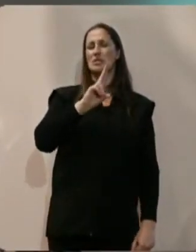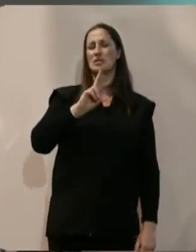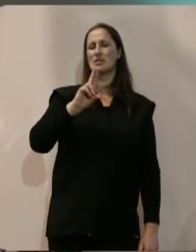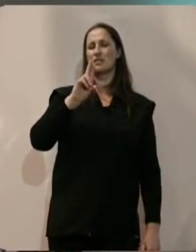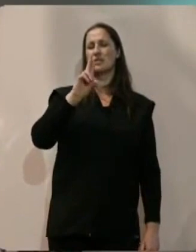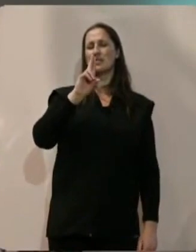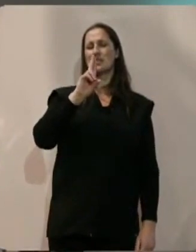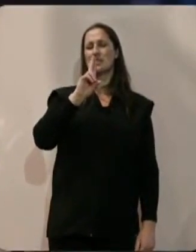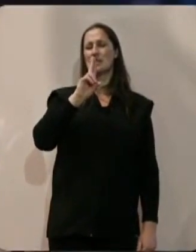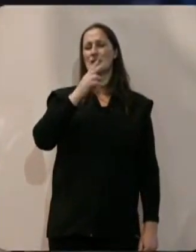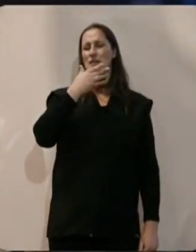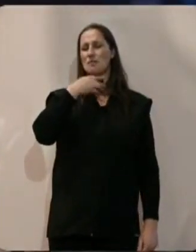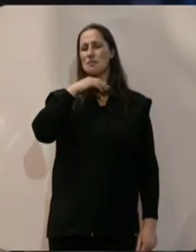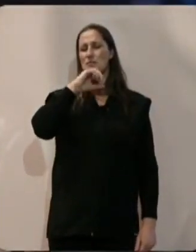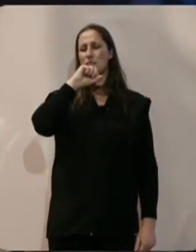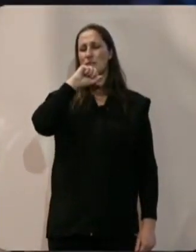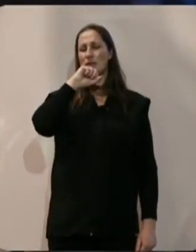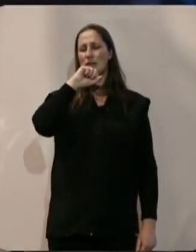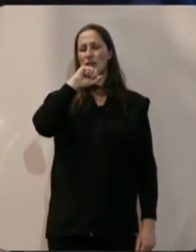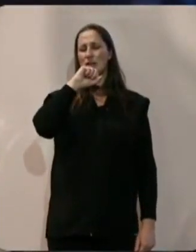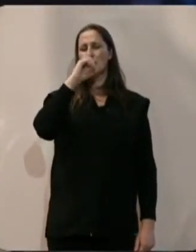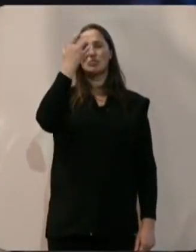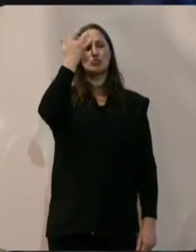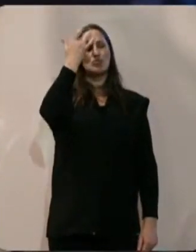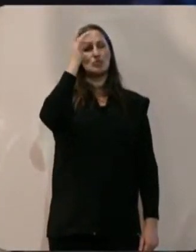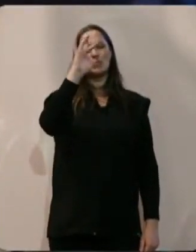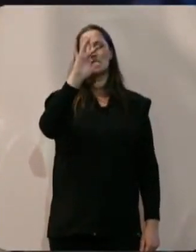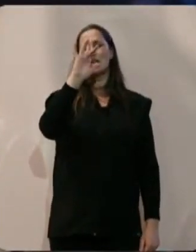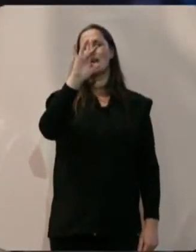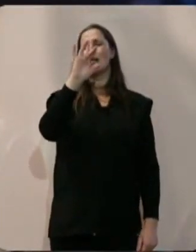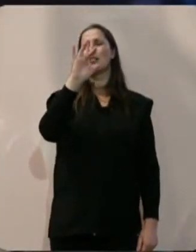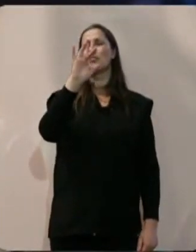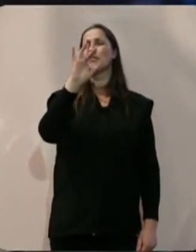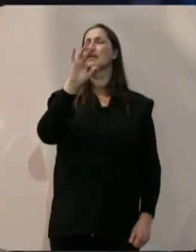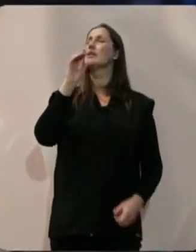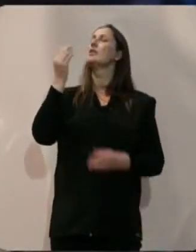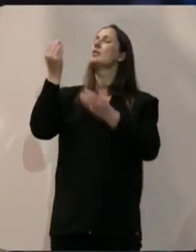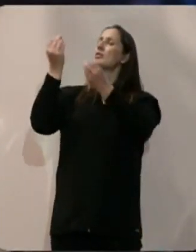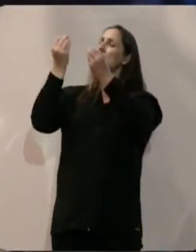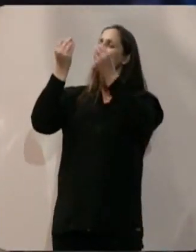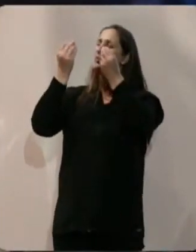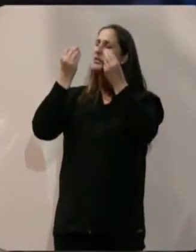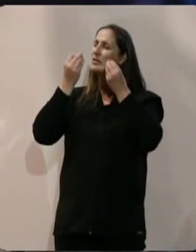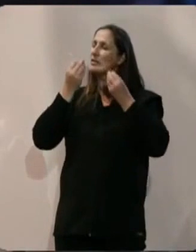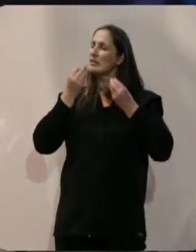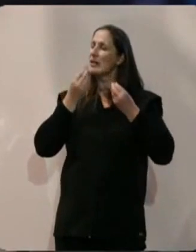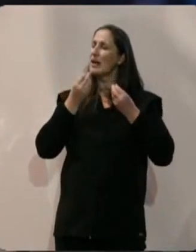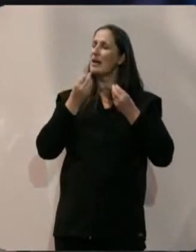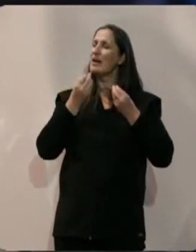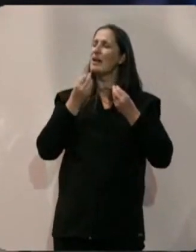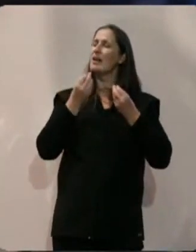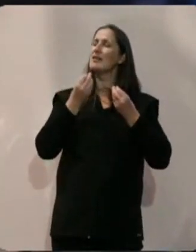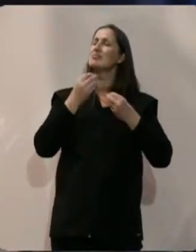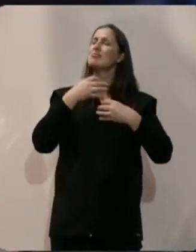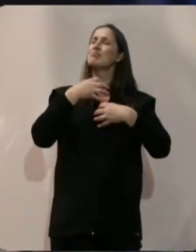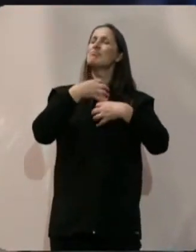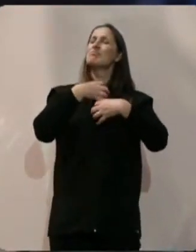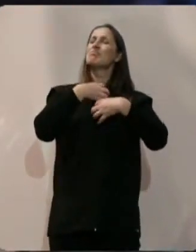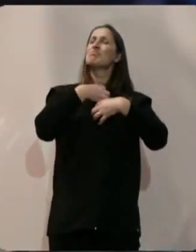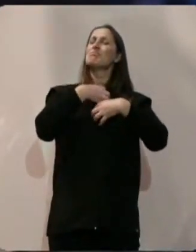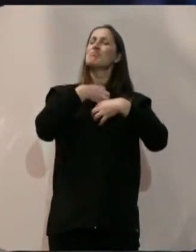Pai, se a gente não sabe mais o que fazer, coloque em nós um profundo sentimento